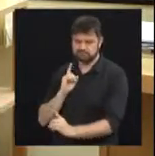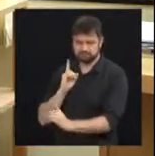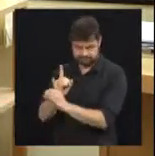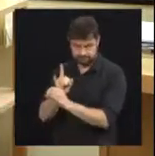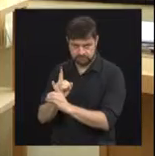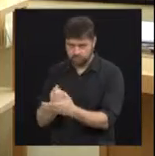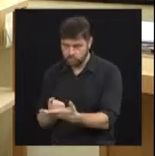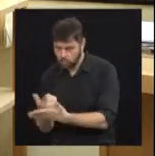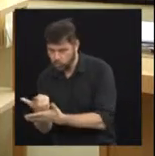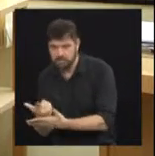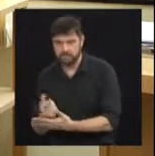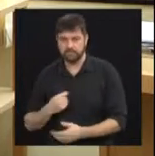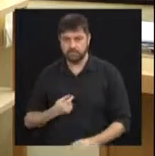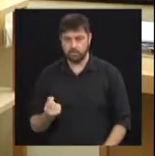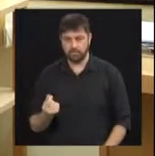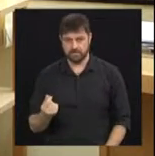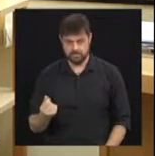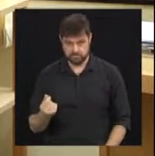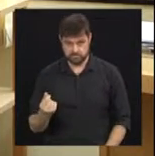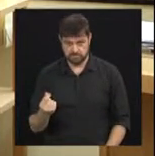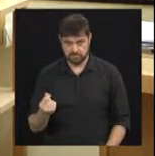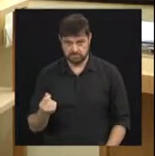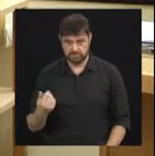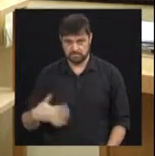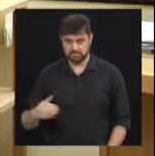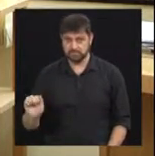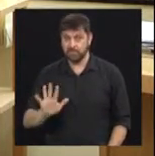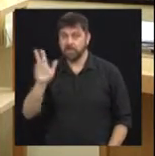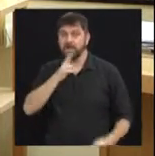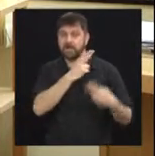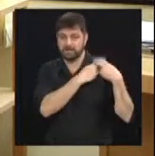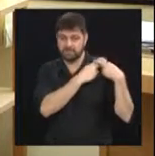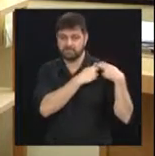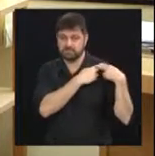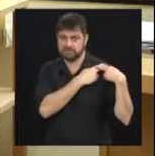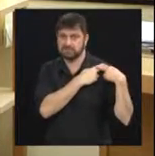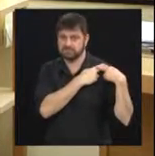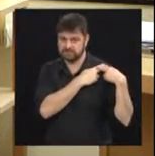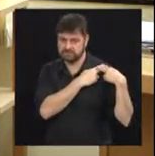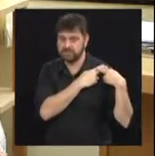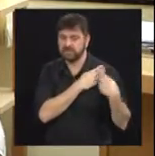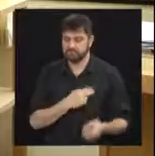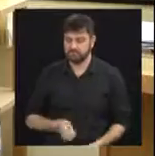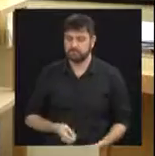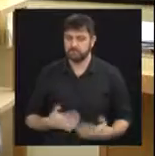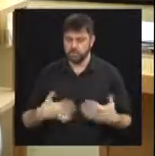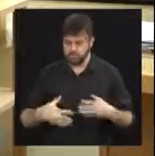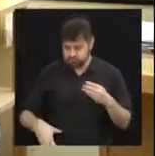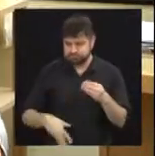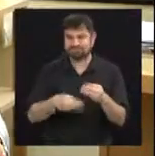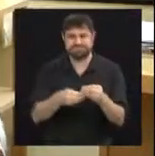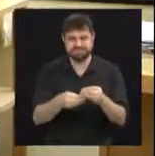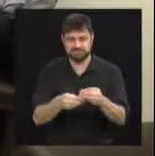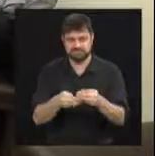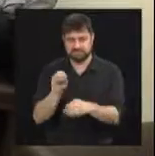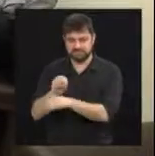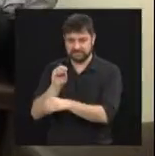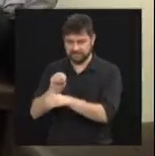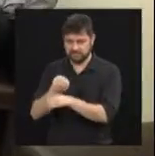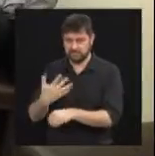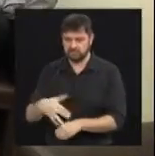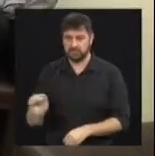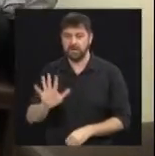facilidade, mas realmente o custo das medicações é responsável por parte importante do custo total